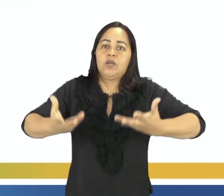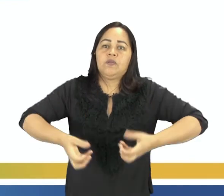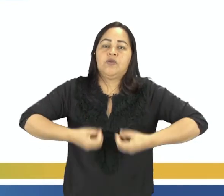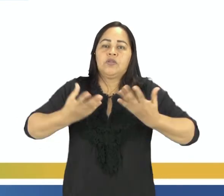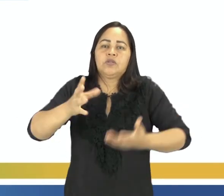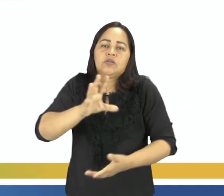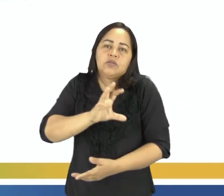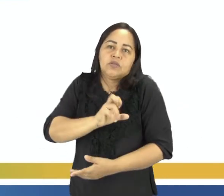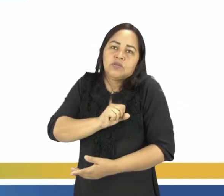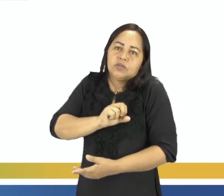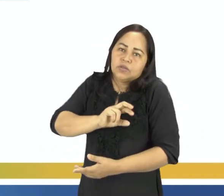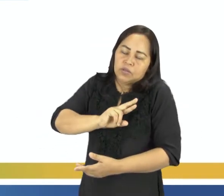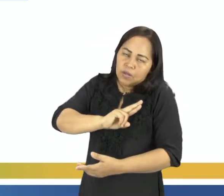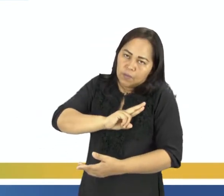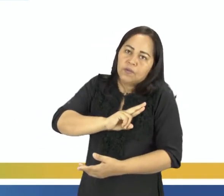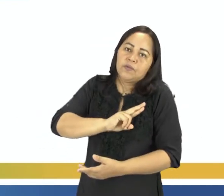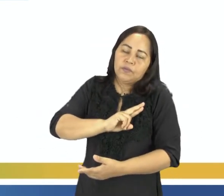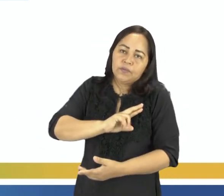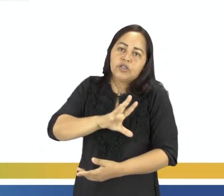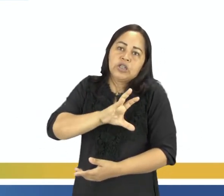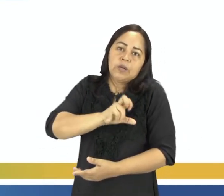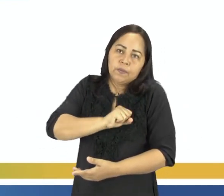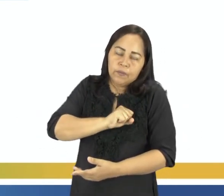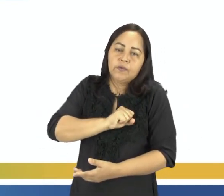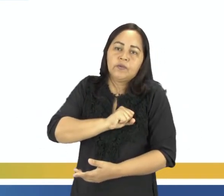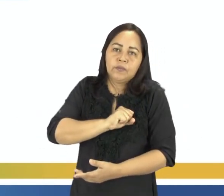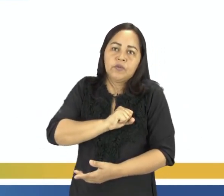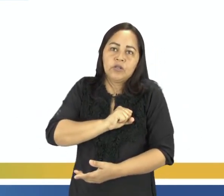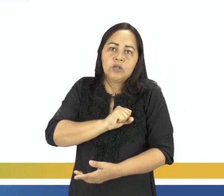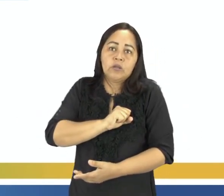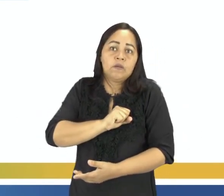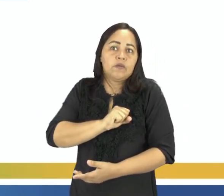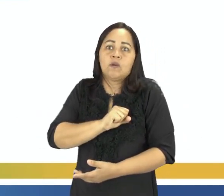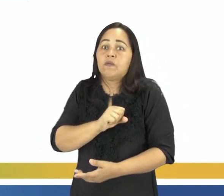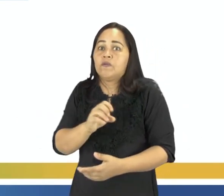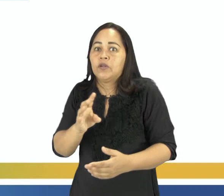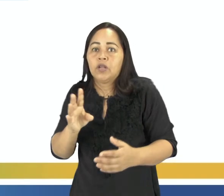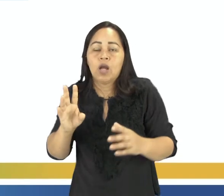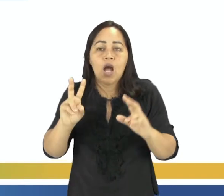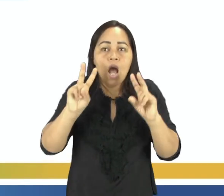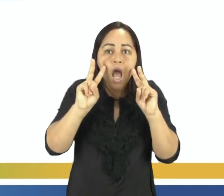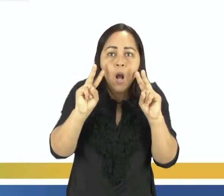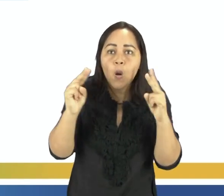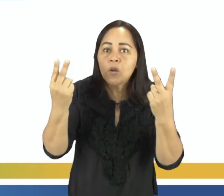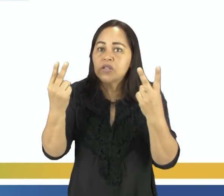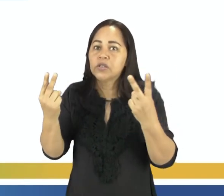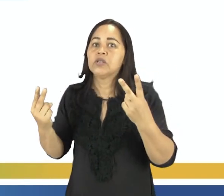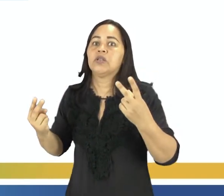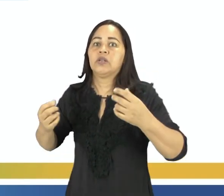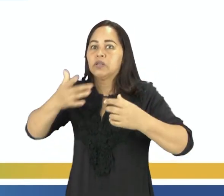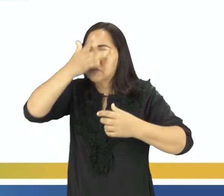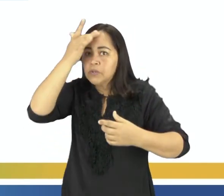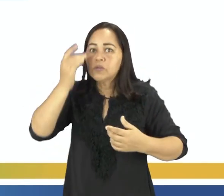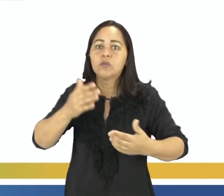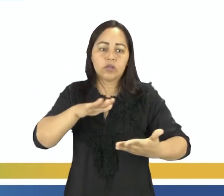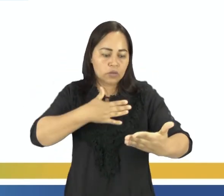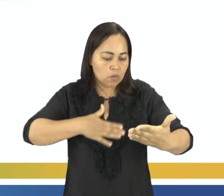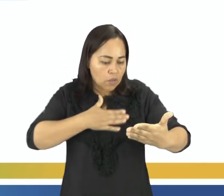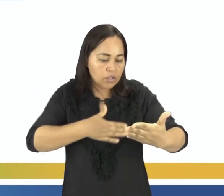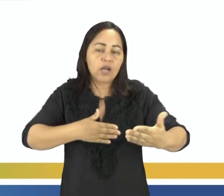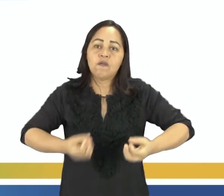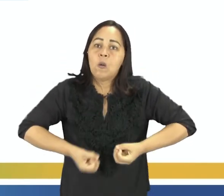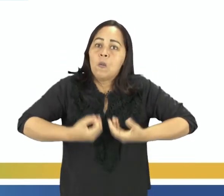desesperada. Foi o ponto máximo de suas obras. Foi aí onde ele explodiu a nível mundial. Um